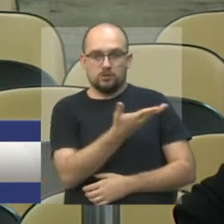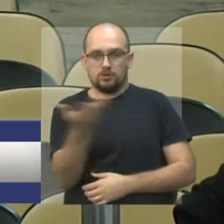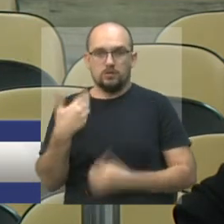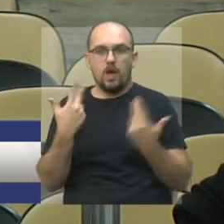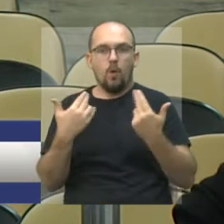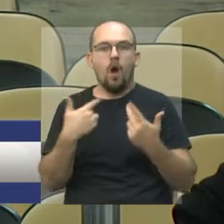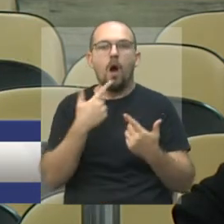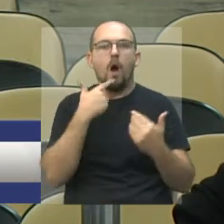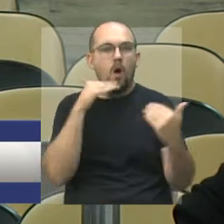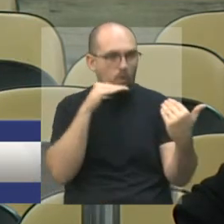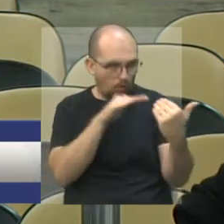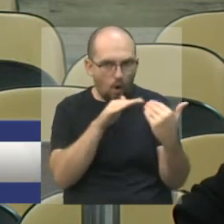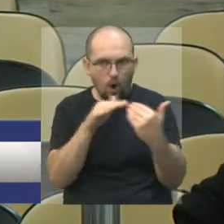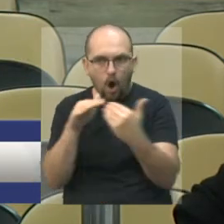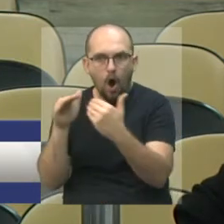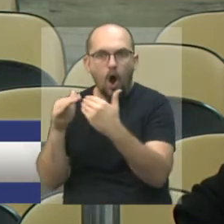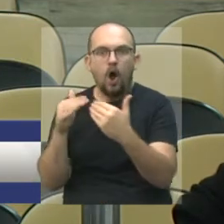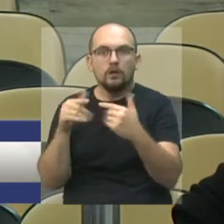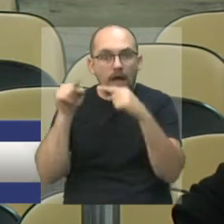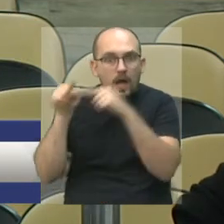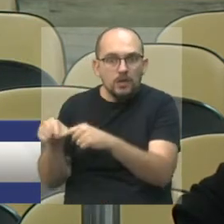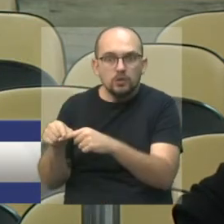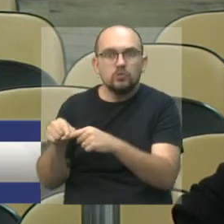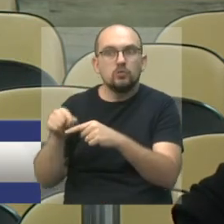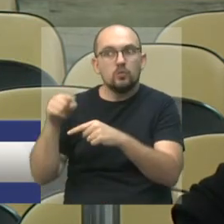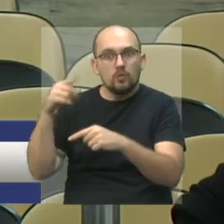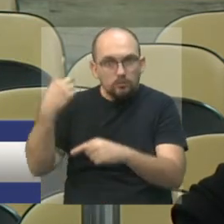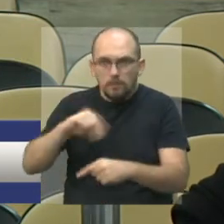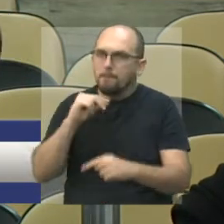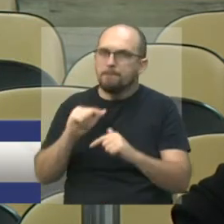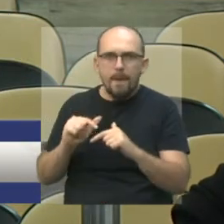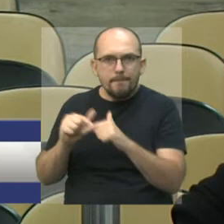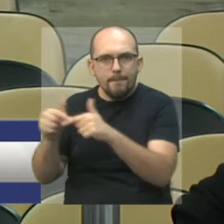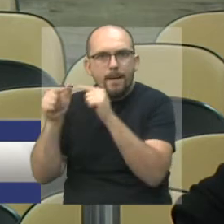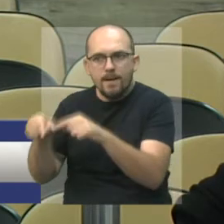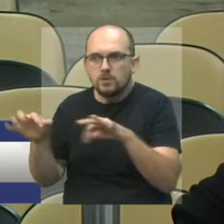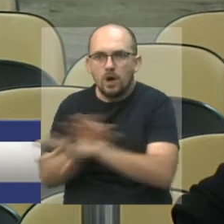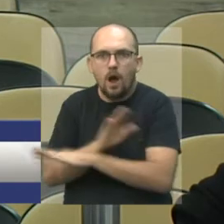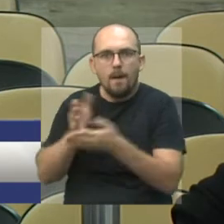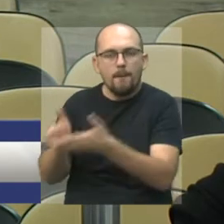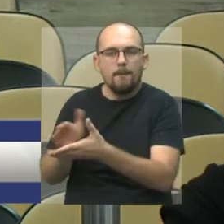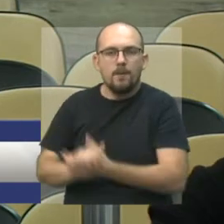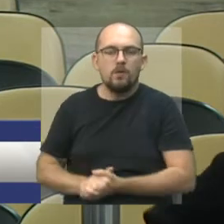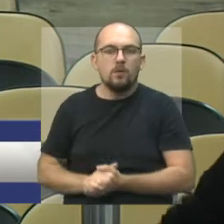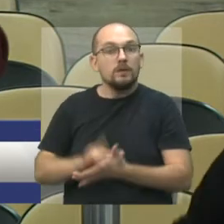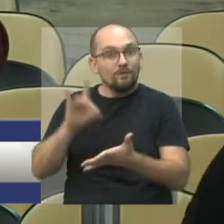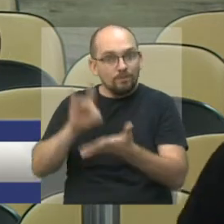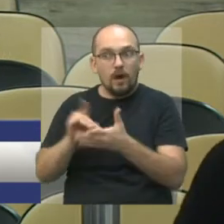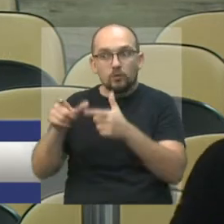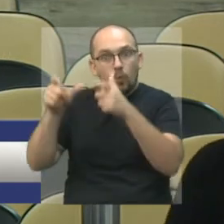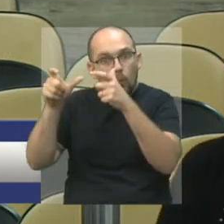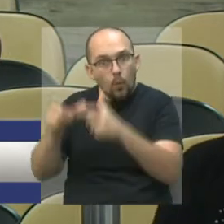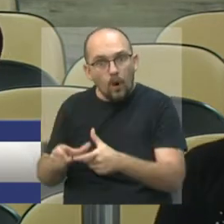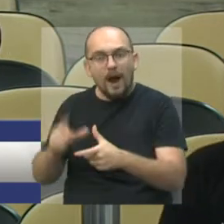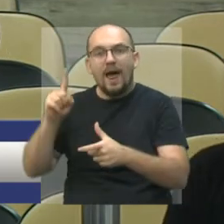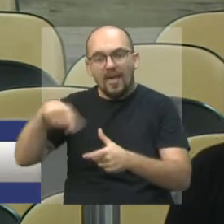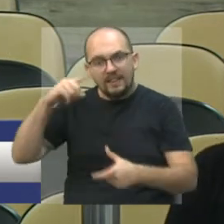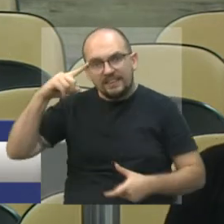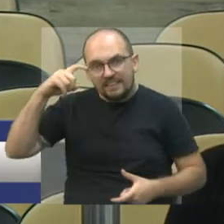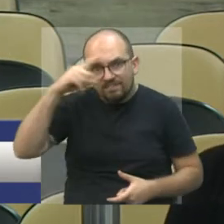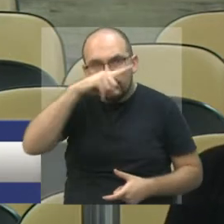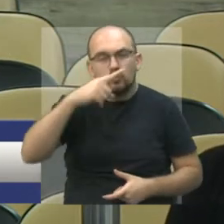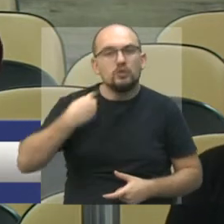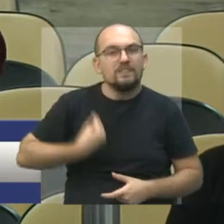aqui, concordamos nisso, compartilhamos disso, de que é, de fato, um lugar difícil de